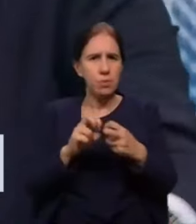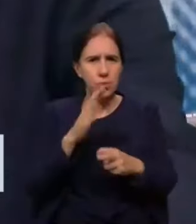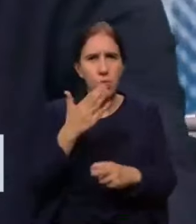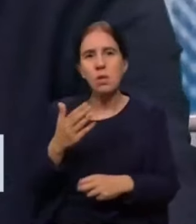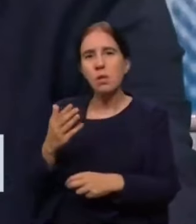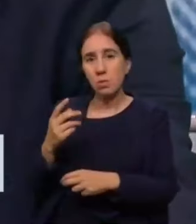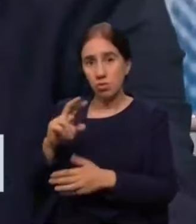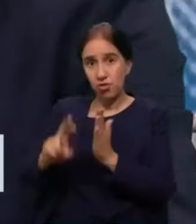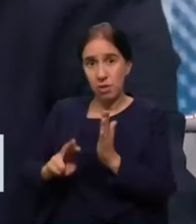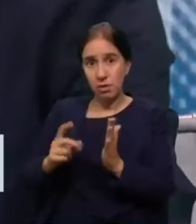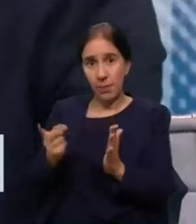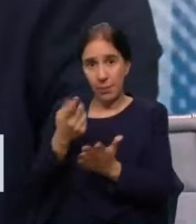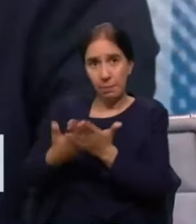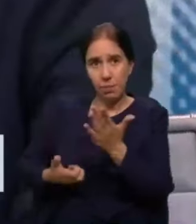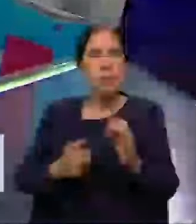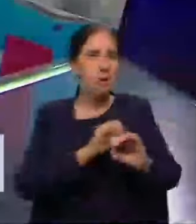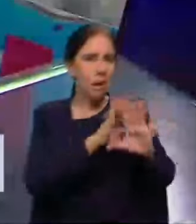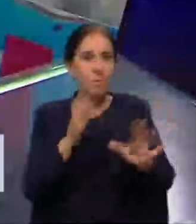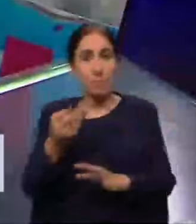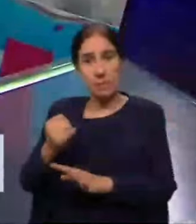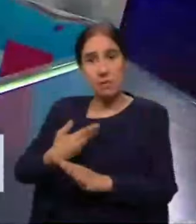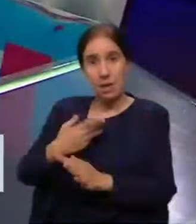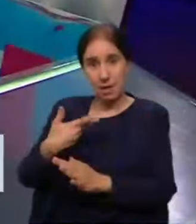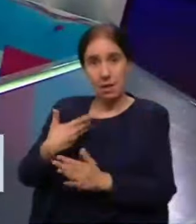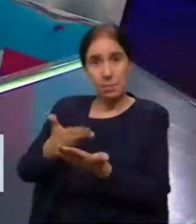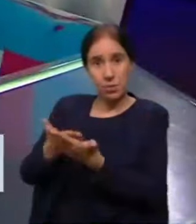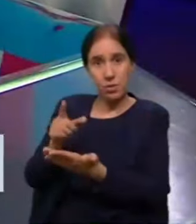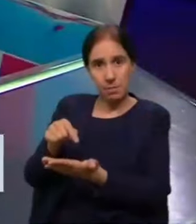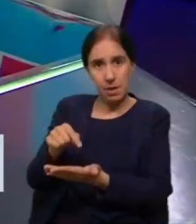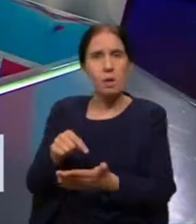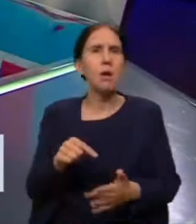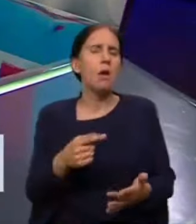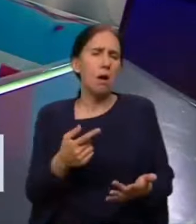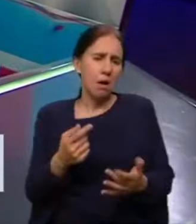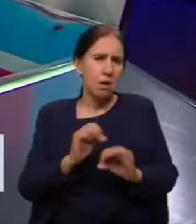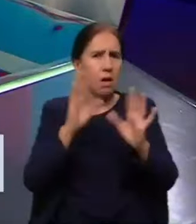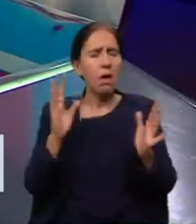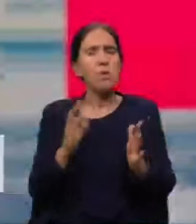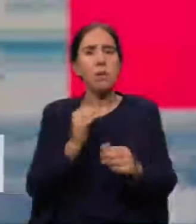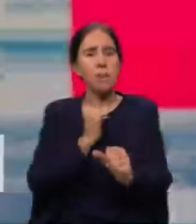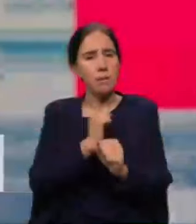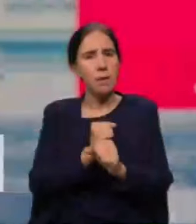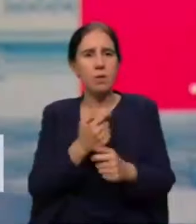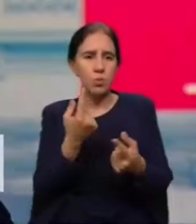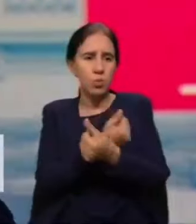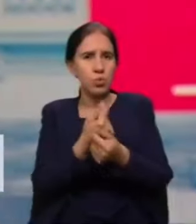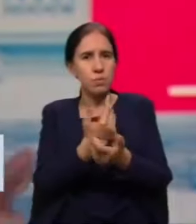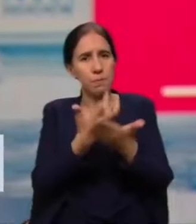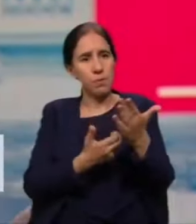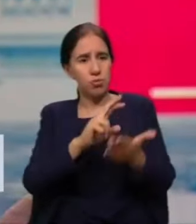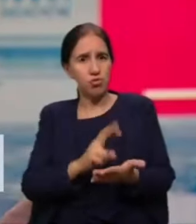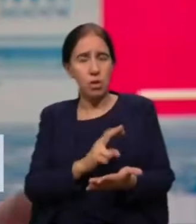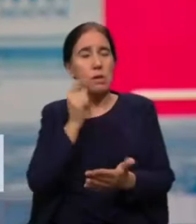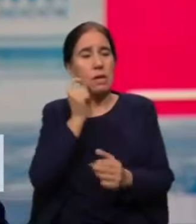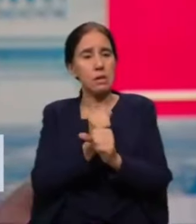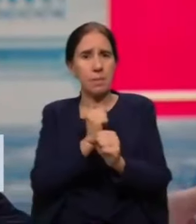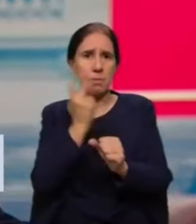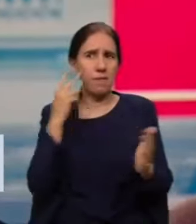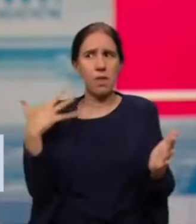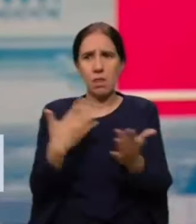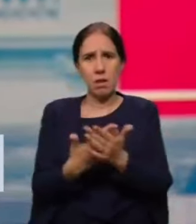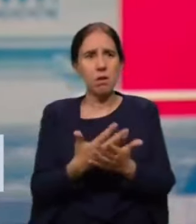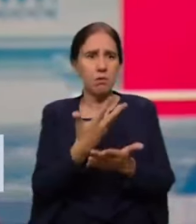ser descida de impostos, claro, que propõe o PSD, claro, ou a AD. Tem que descer os impostos no trabalho e no consumo, nomeadamente para quem trabalha e trabalhou uma vida inteira, e